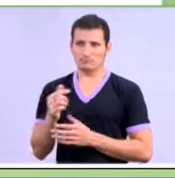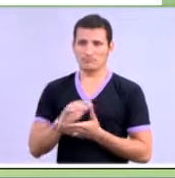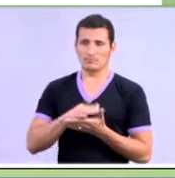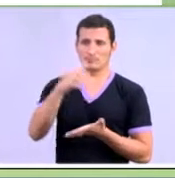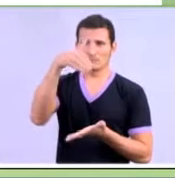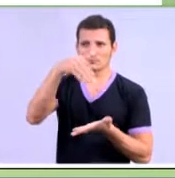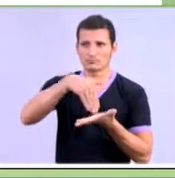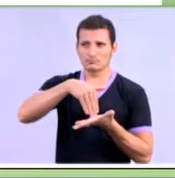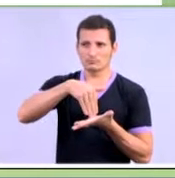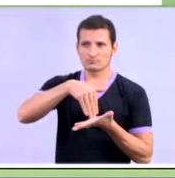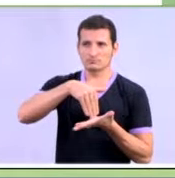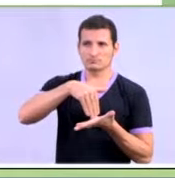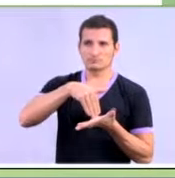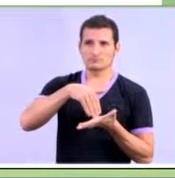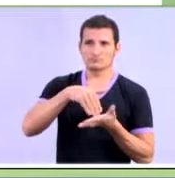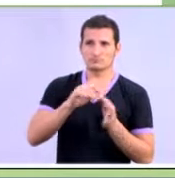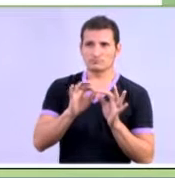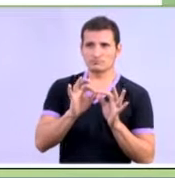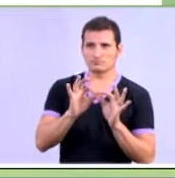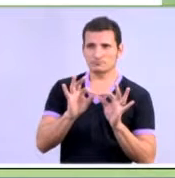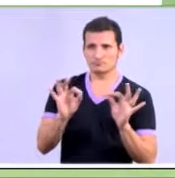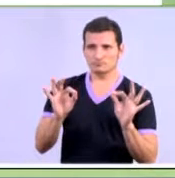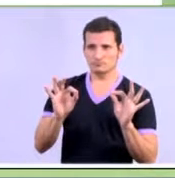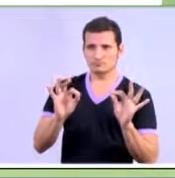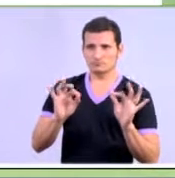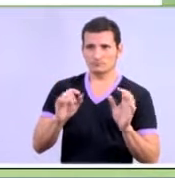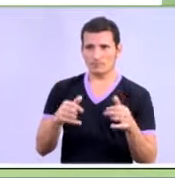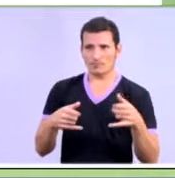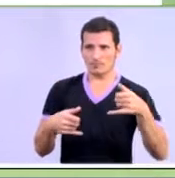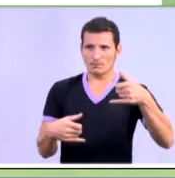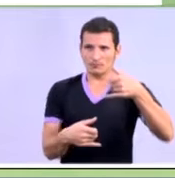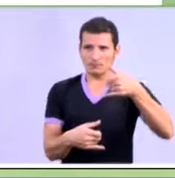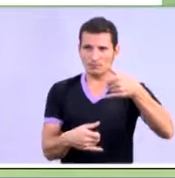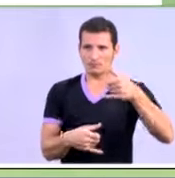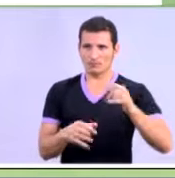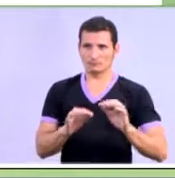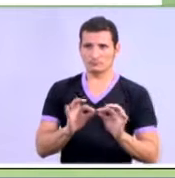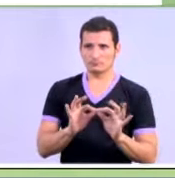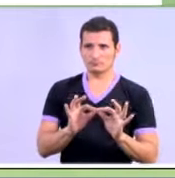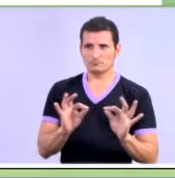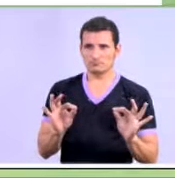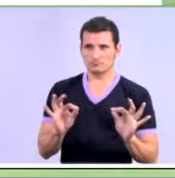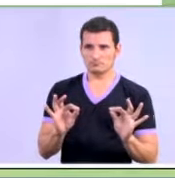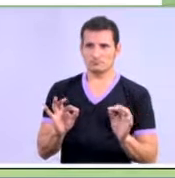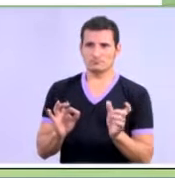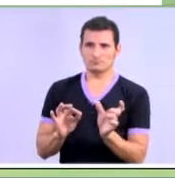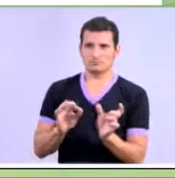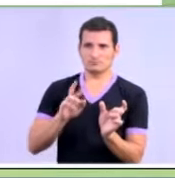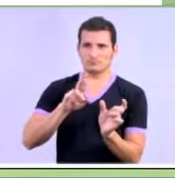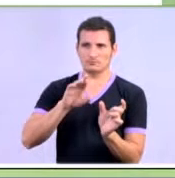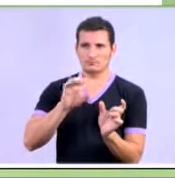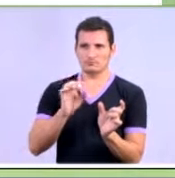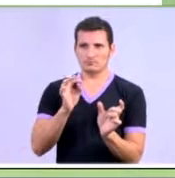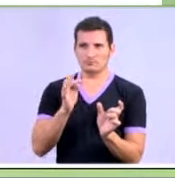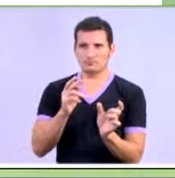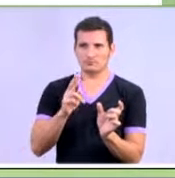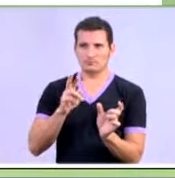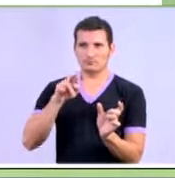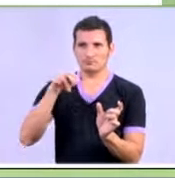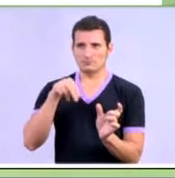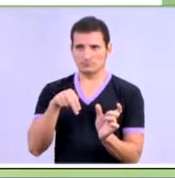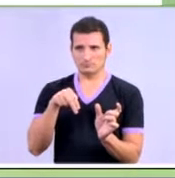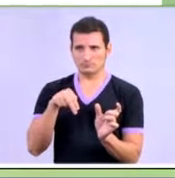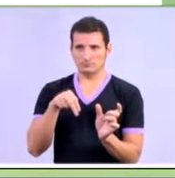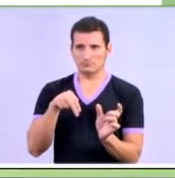a última linha antes do fecha-chaves, a última linha eu estou retornando, usando o comando